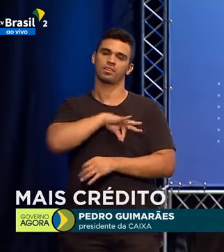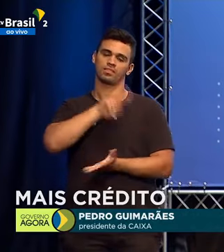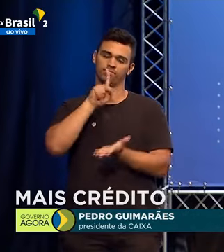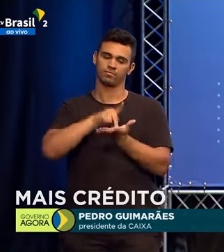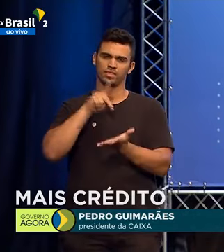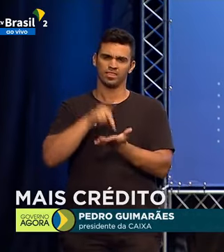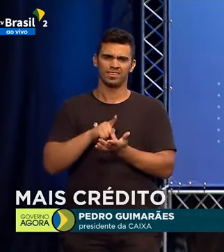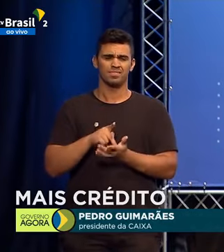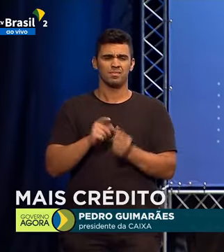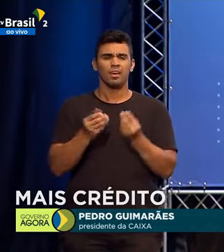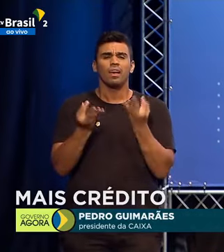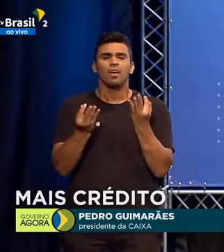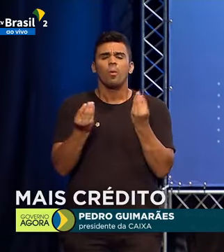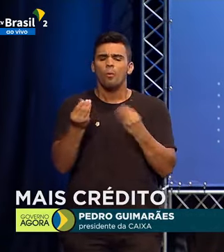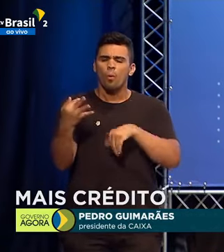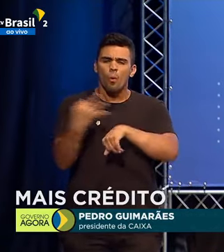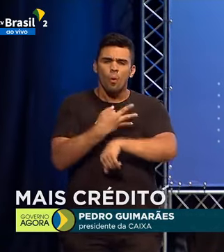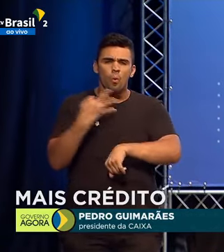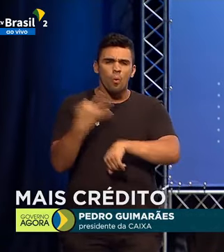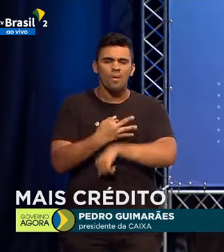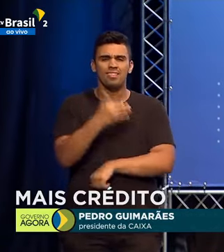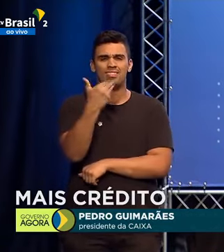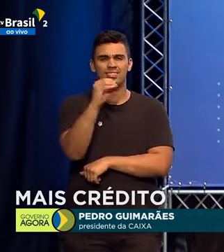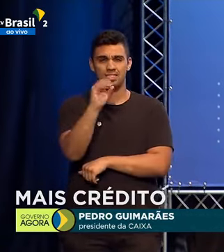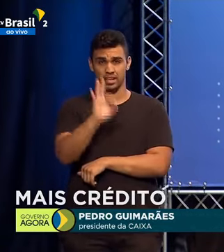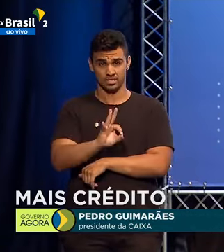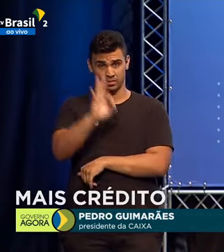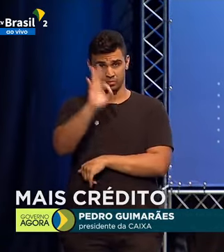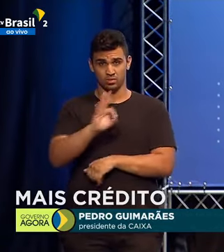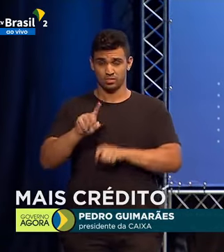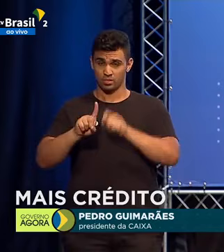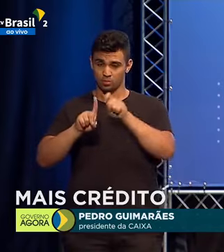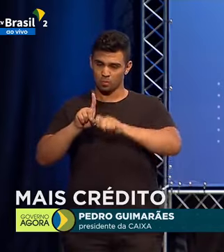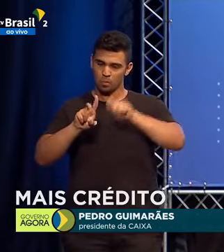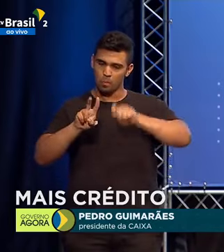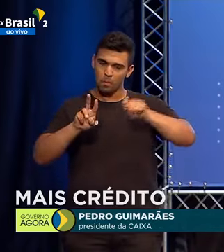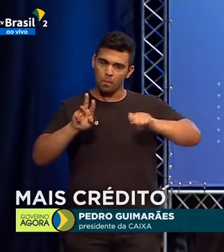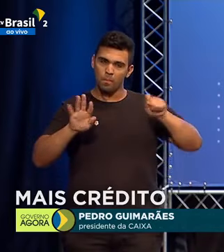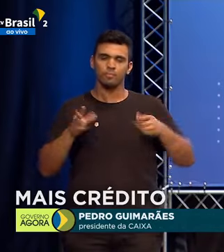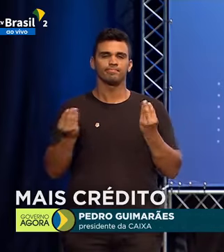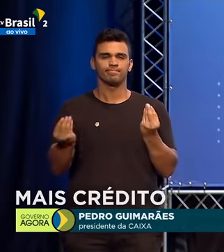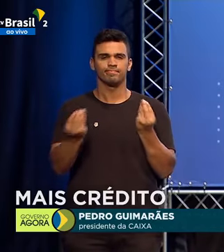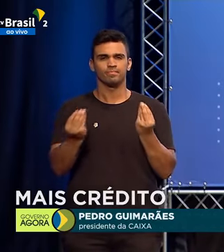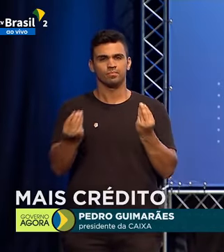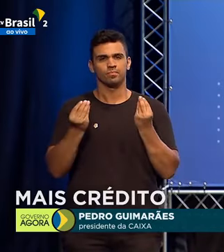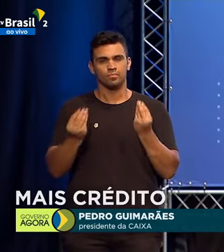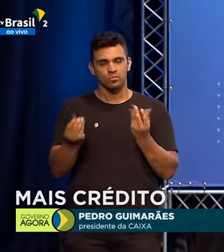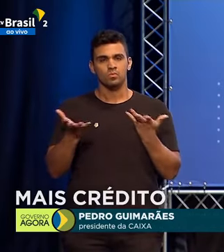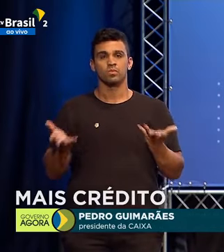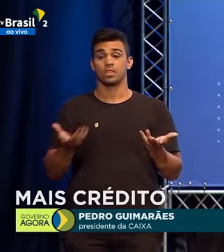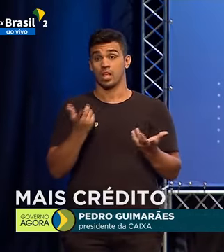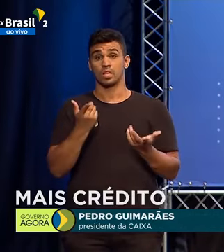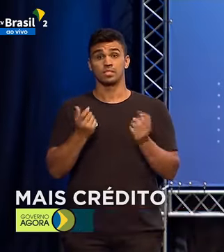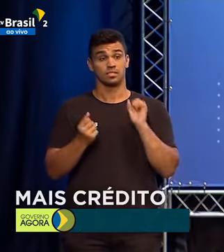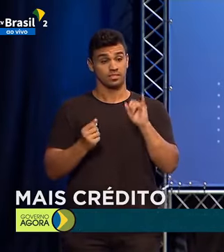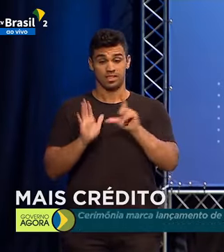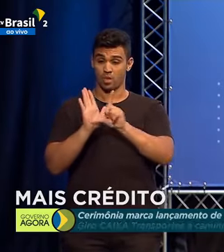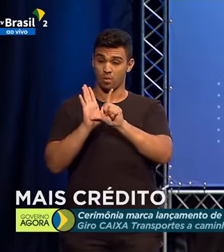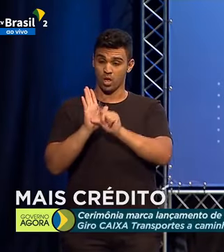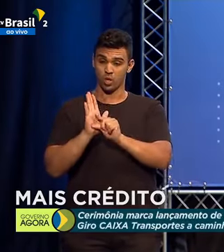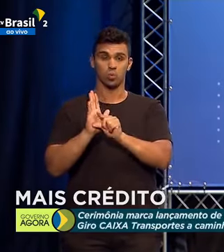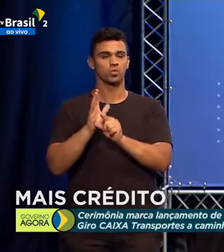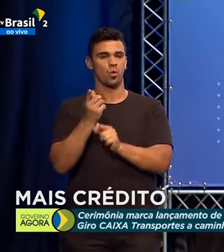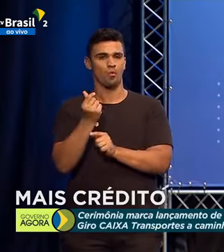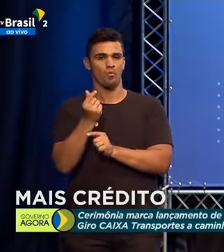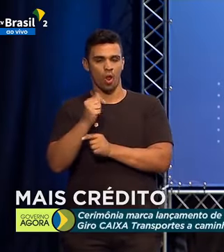aguenta pagar 10% ao mês? Quando você tem essa redução, há um valor muito grande e que eles